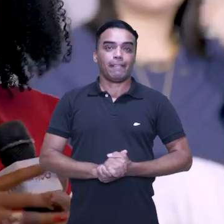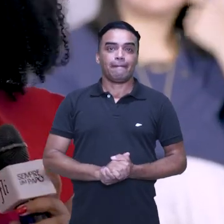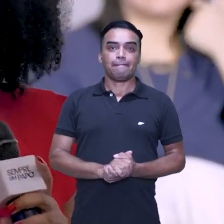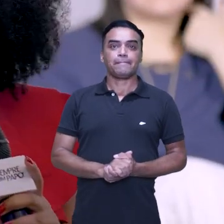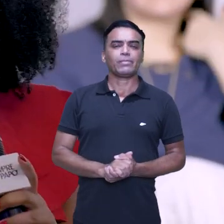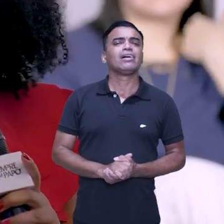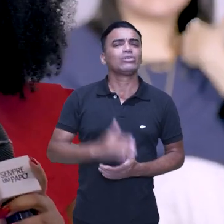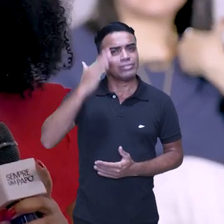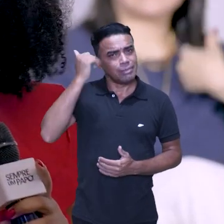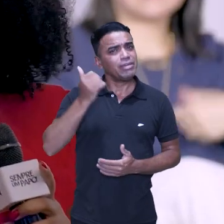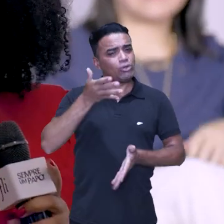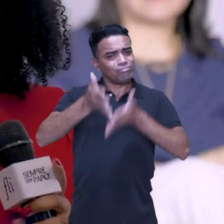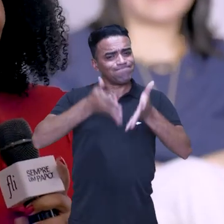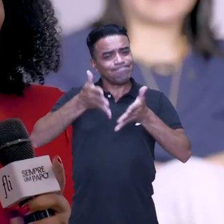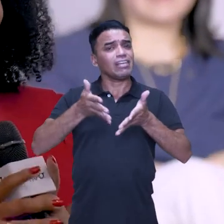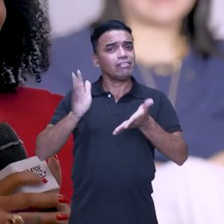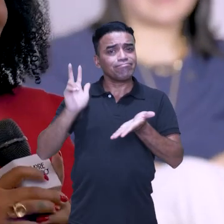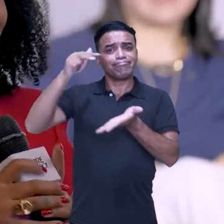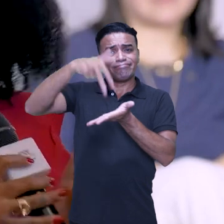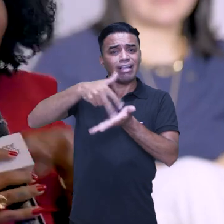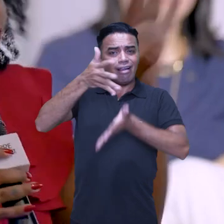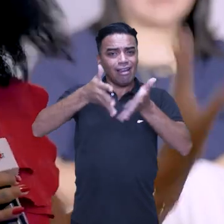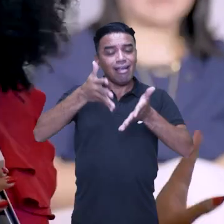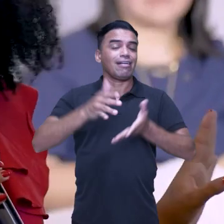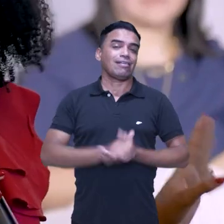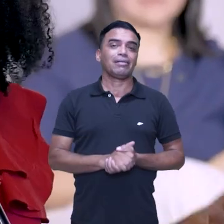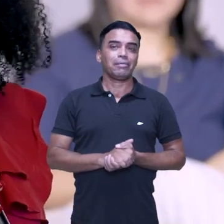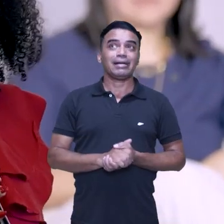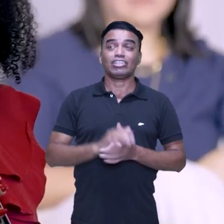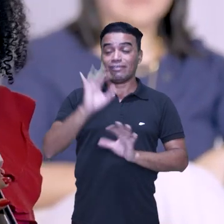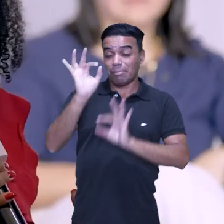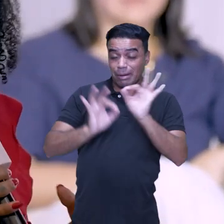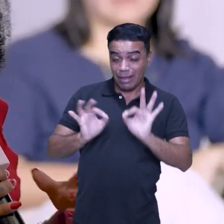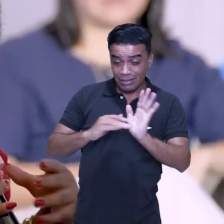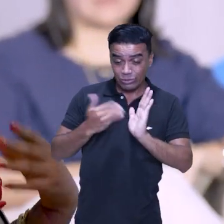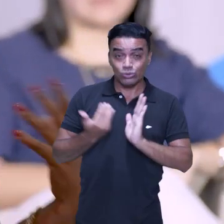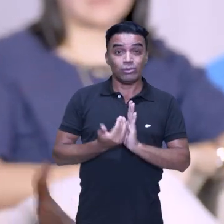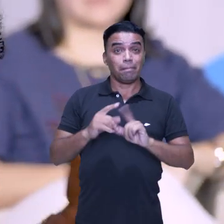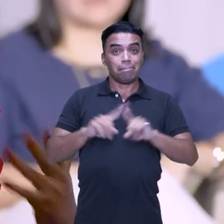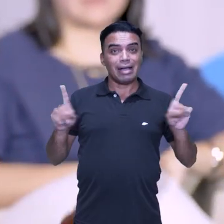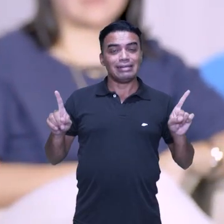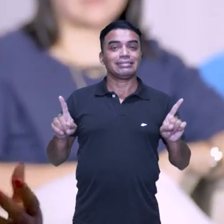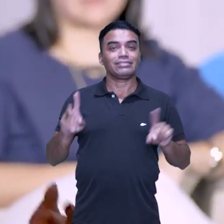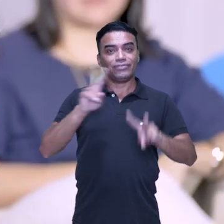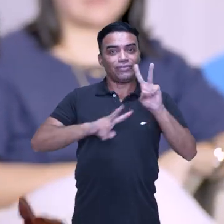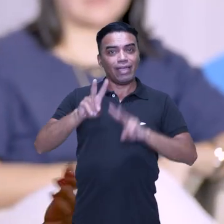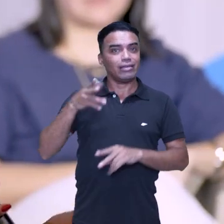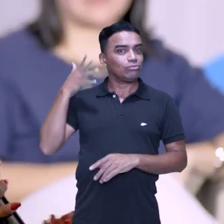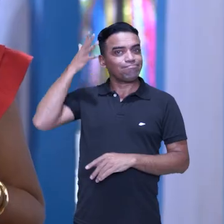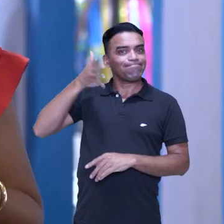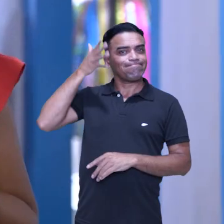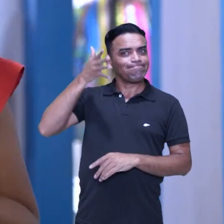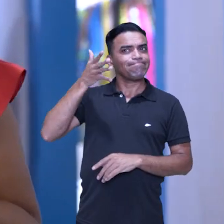E eu sabia que eu ia falar alguma coisa aqui, e meio que estava tudo preparado, mas escutando o relato